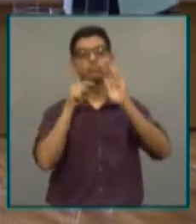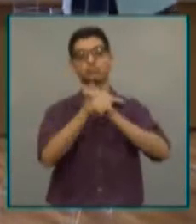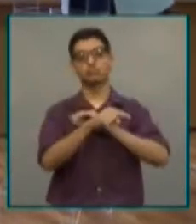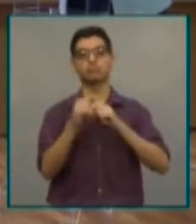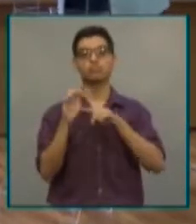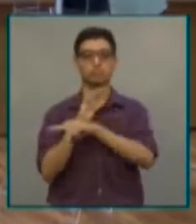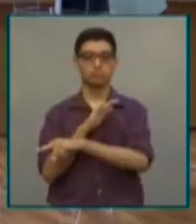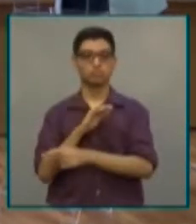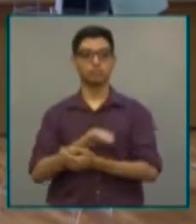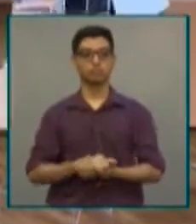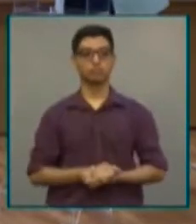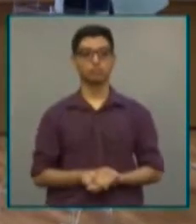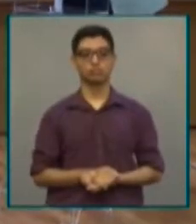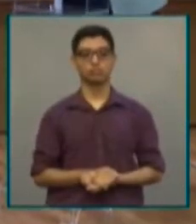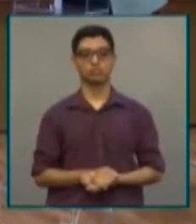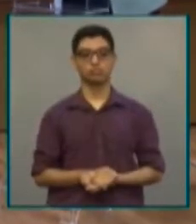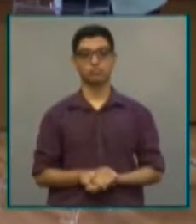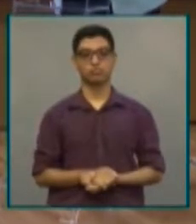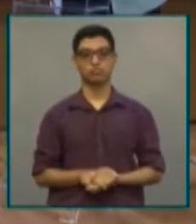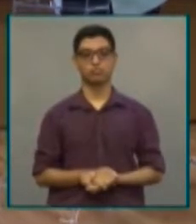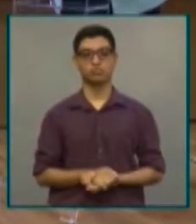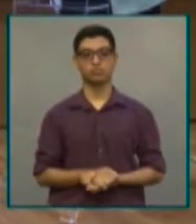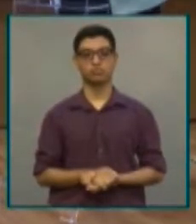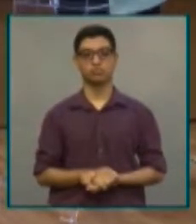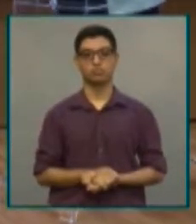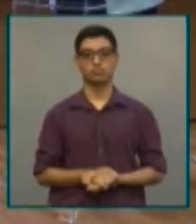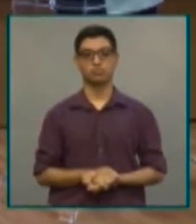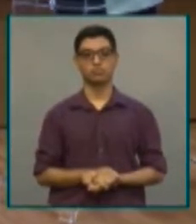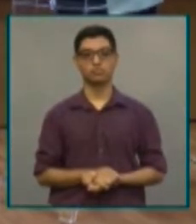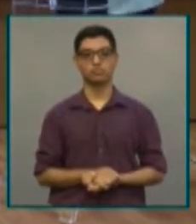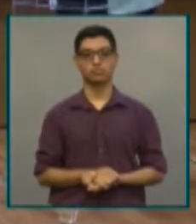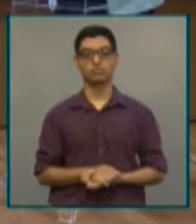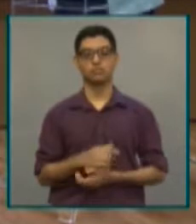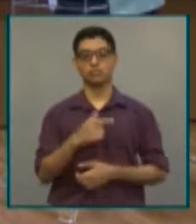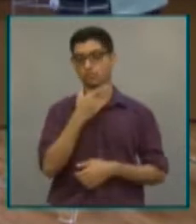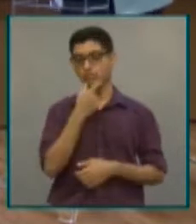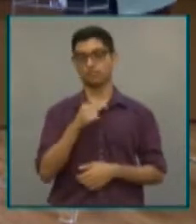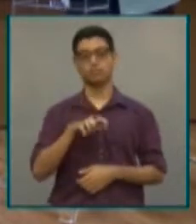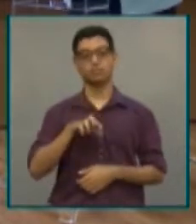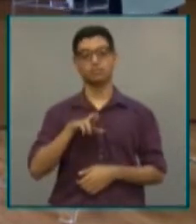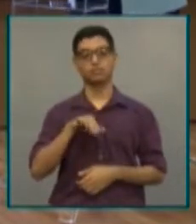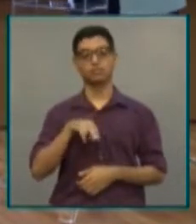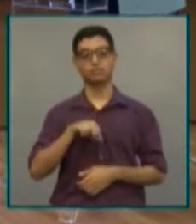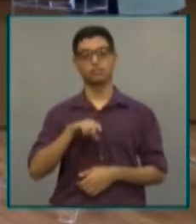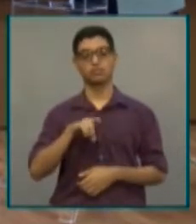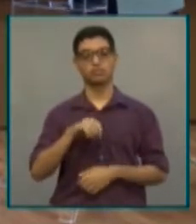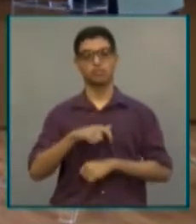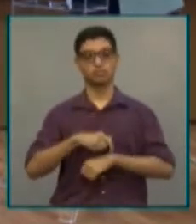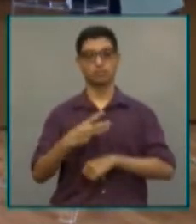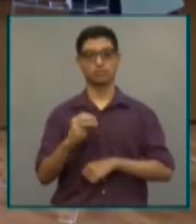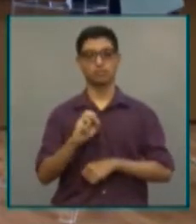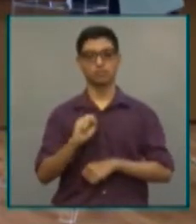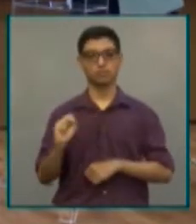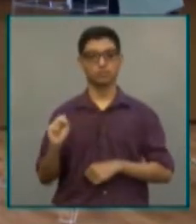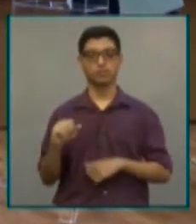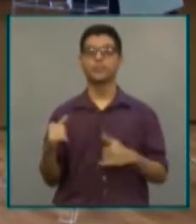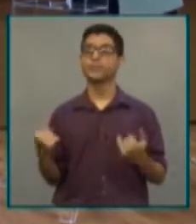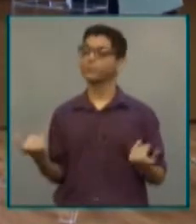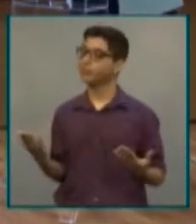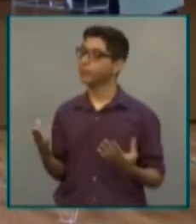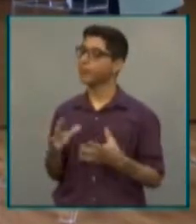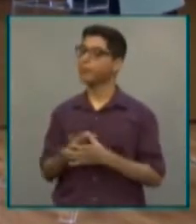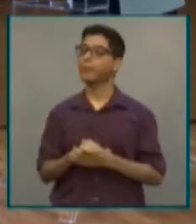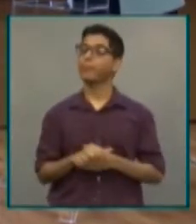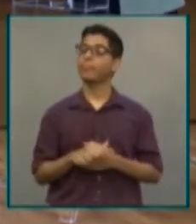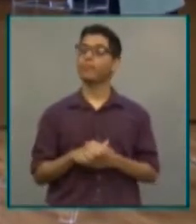Para indagar, o candidato Erinaldo Dantas por até 30 segundos. Minha colega Regina Jansen, tenho muita admiração